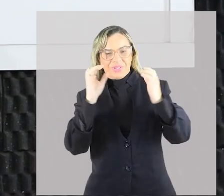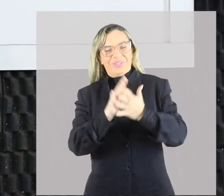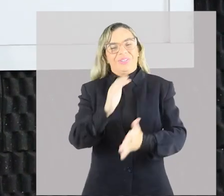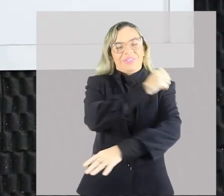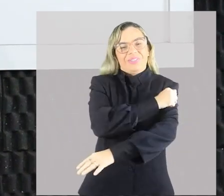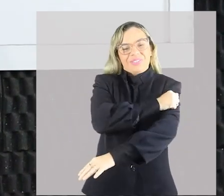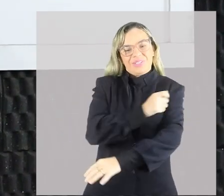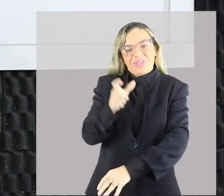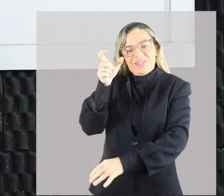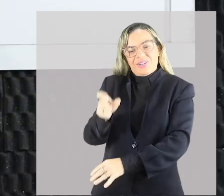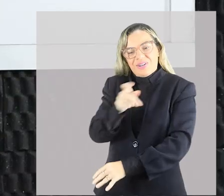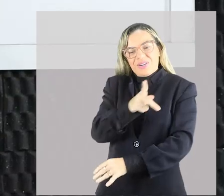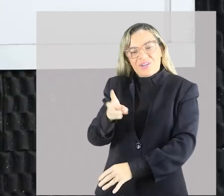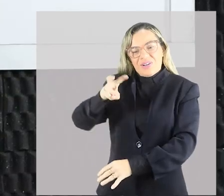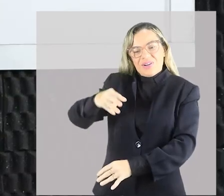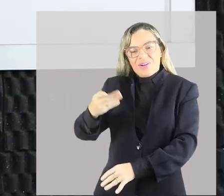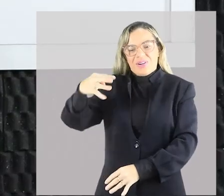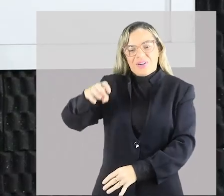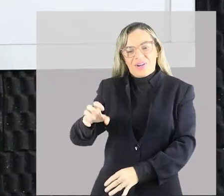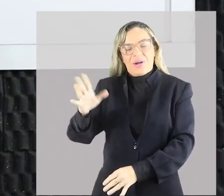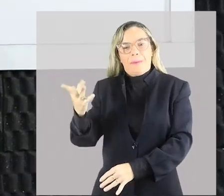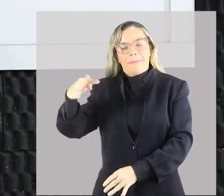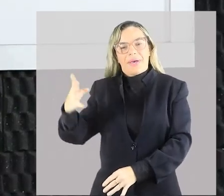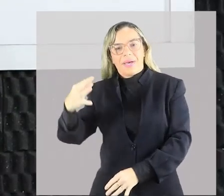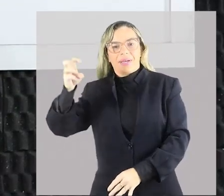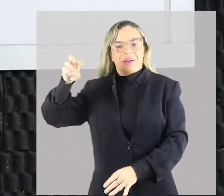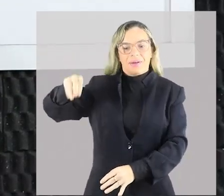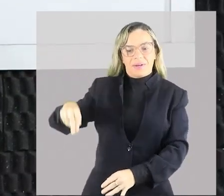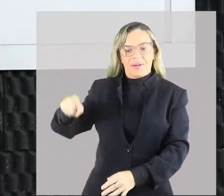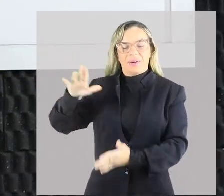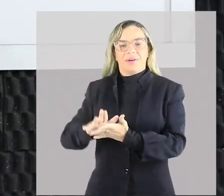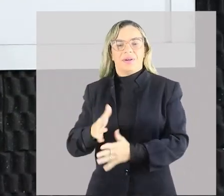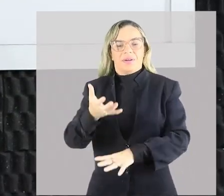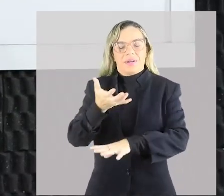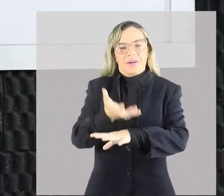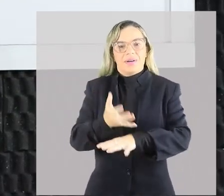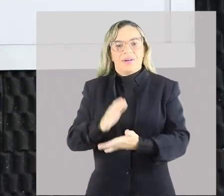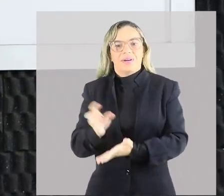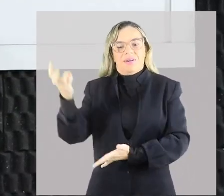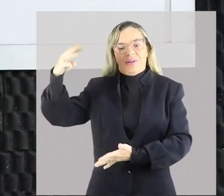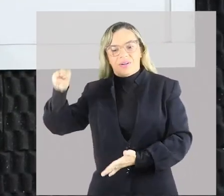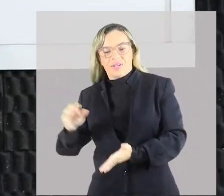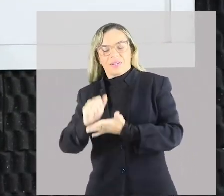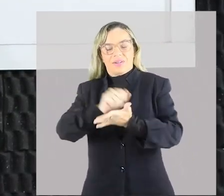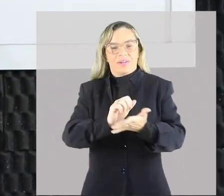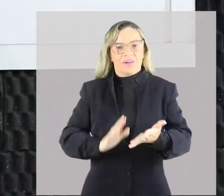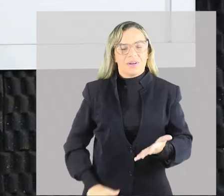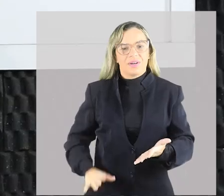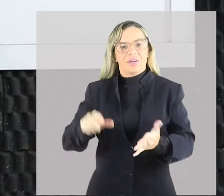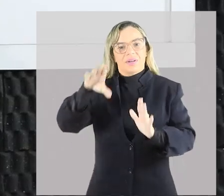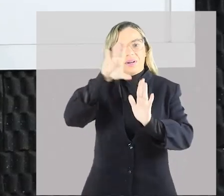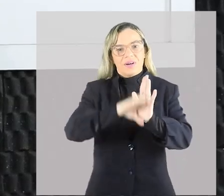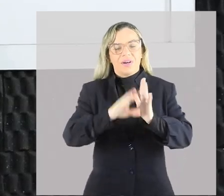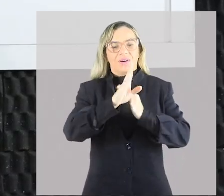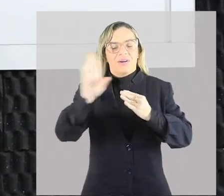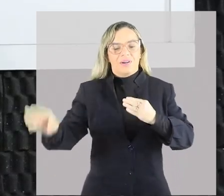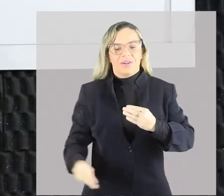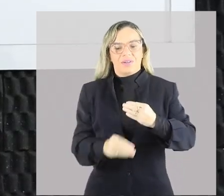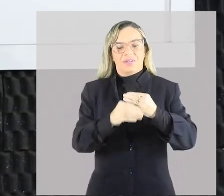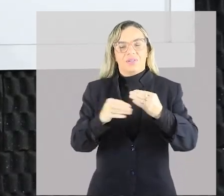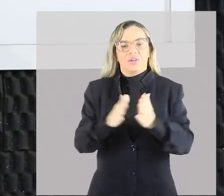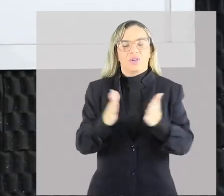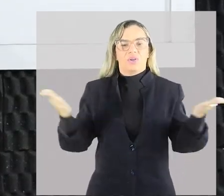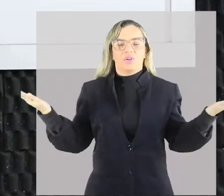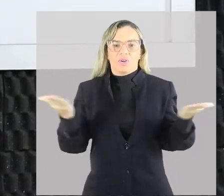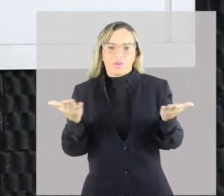Olá pessoal, aqui é o professor Maroni Beckman, professor de matemática. Estamos aqui no projeto das atividades curriculares complementares.